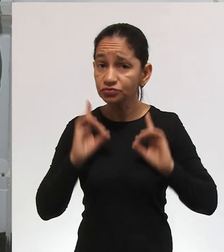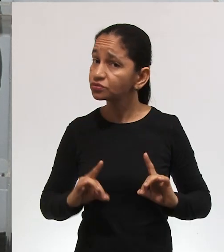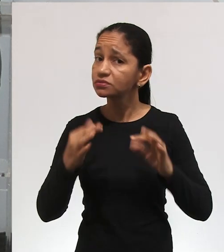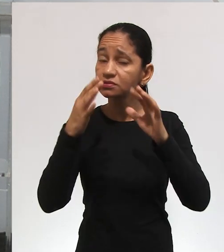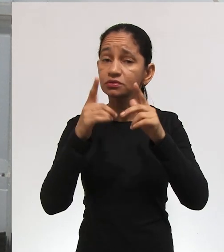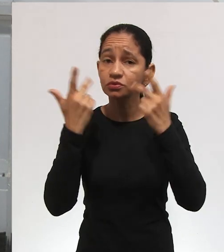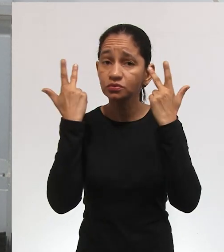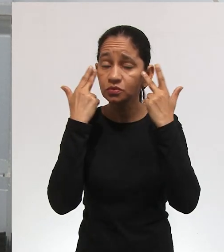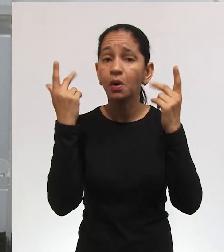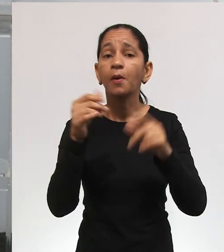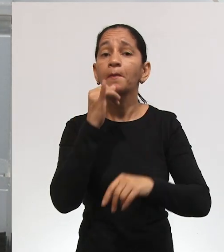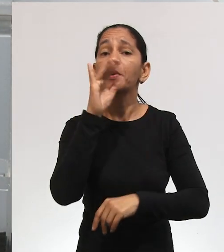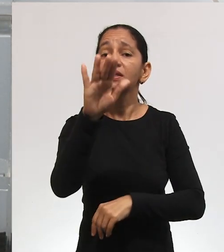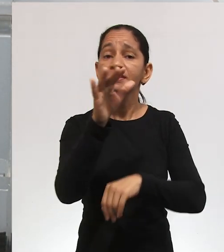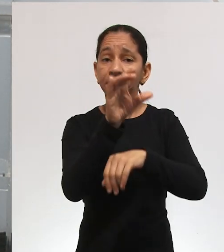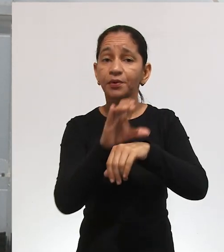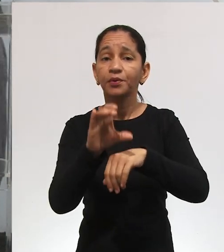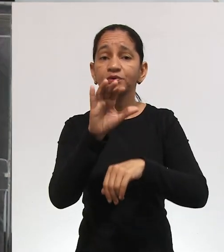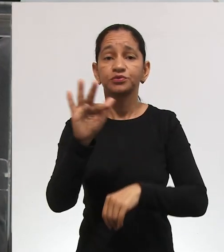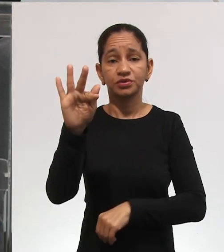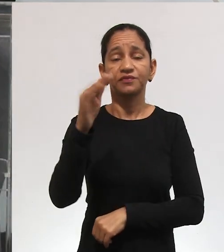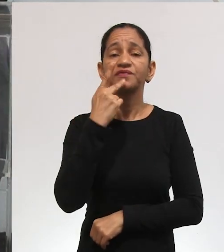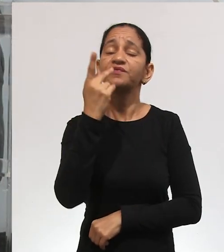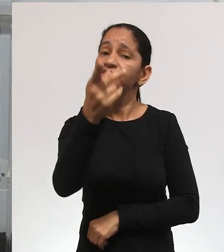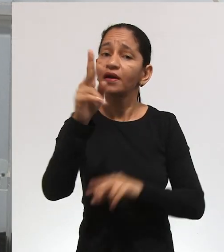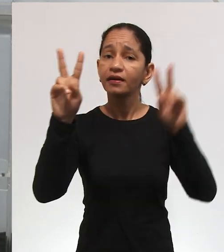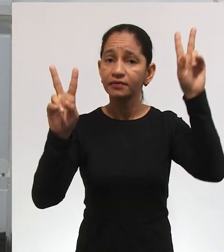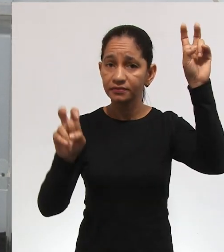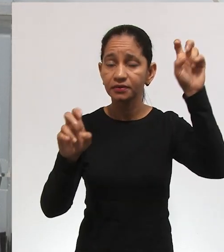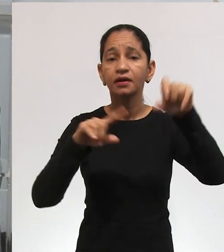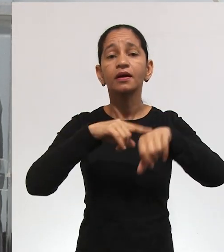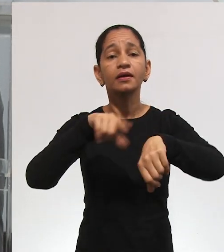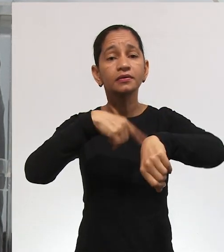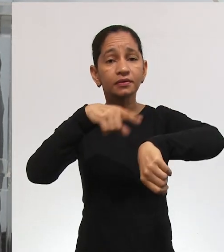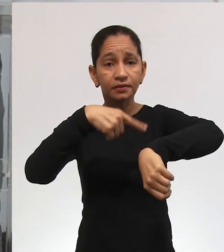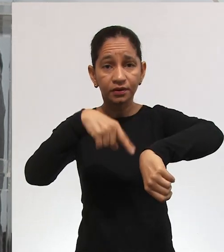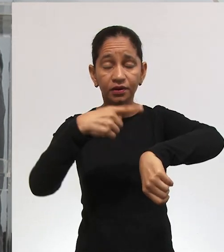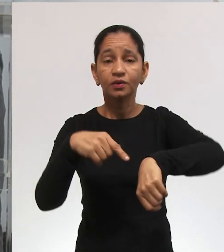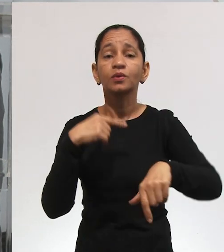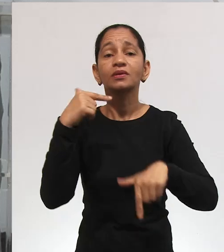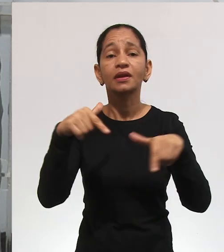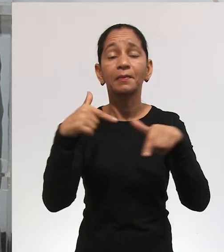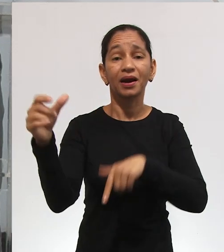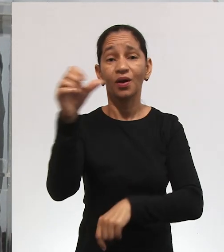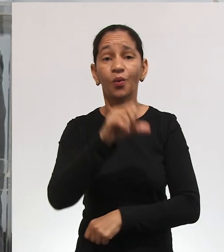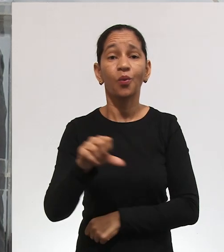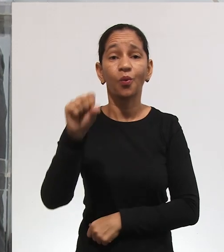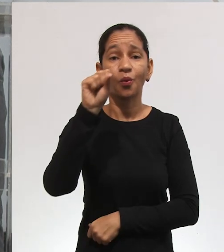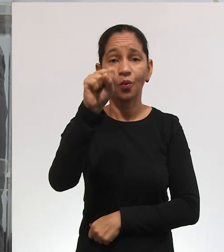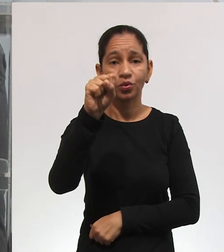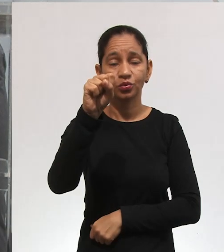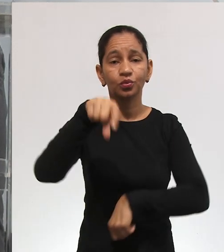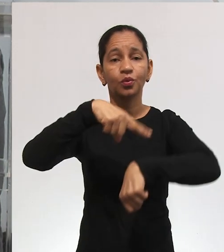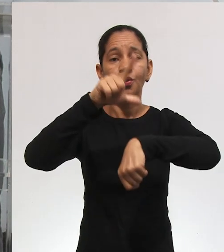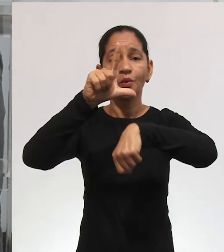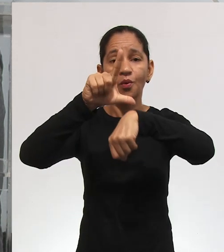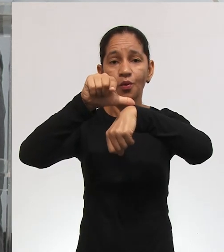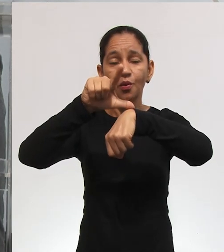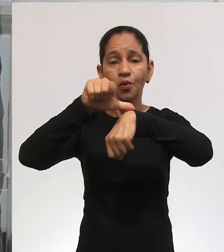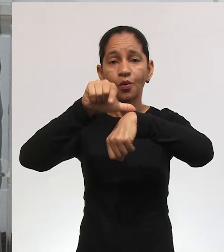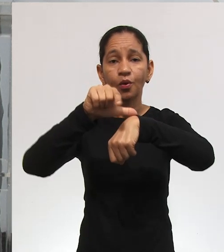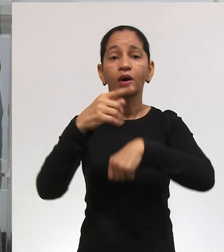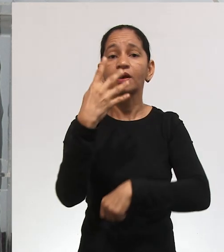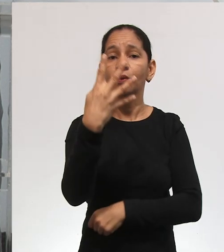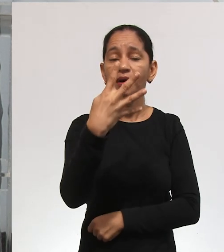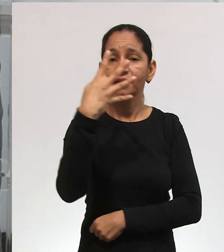Por exemplo, quando a Constituição fala que a duração normal do trabalho é de 8 horas diárias e 44